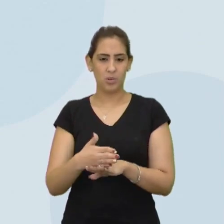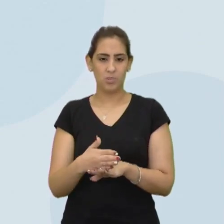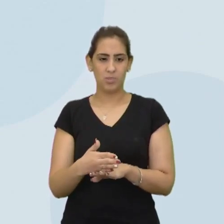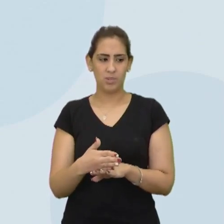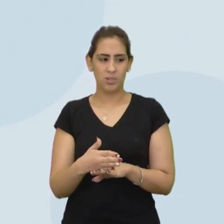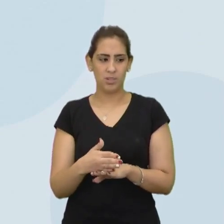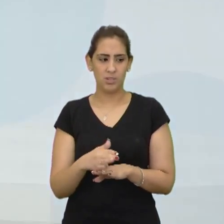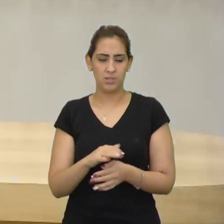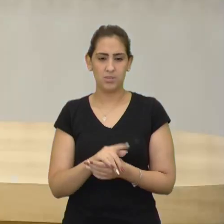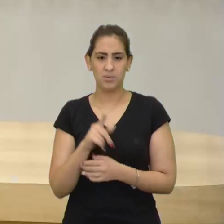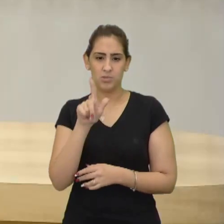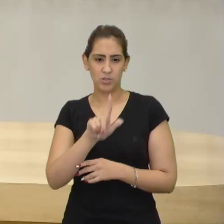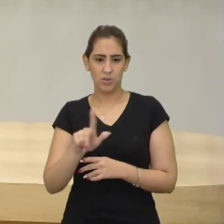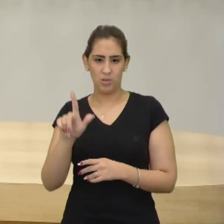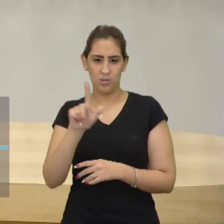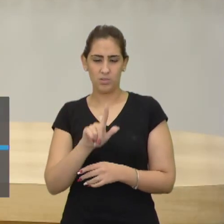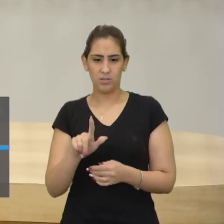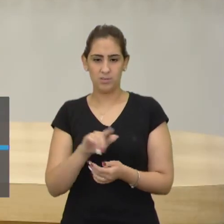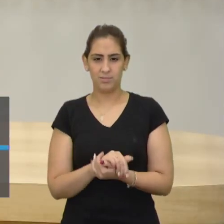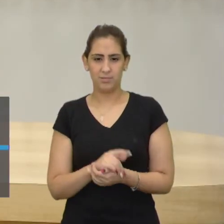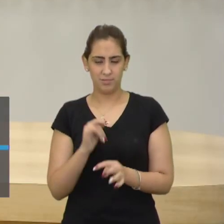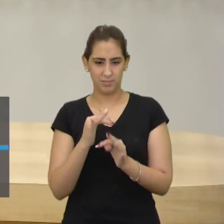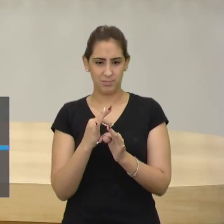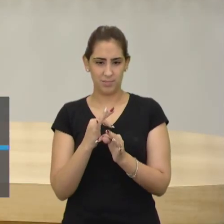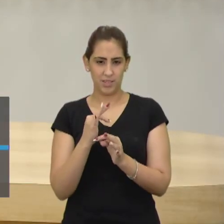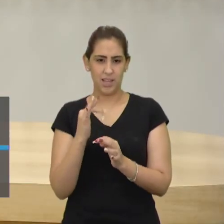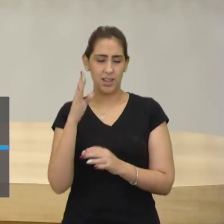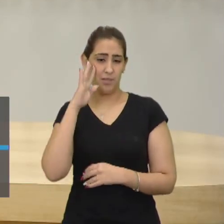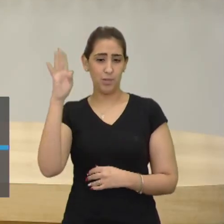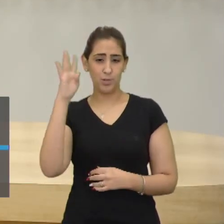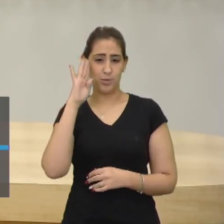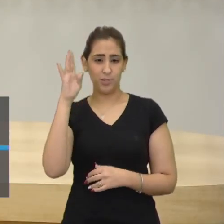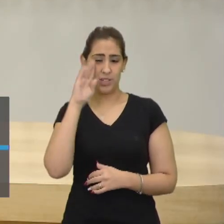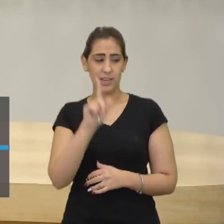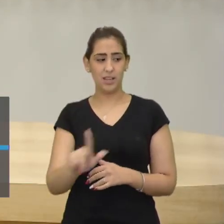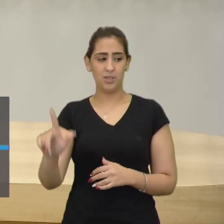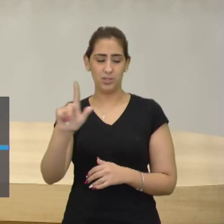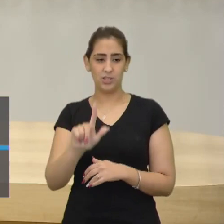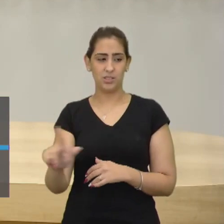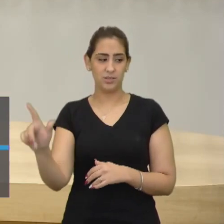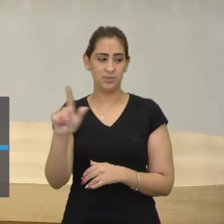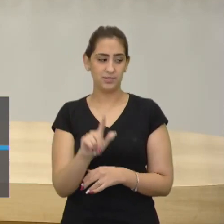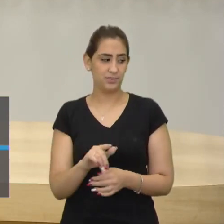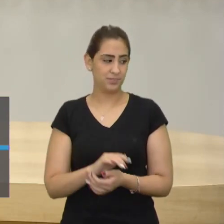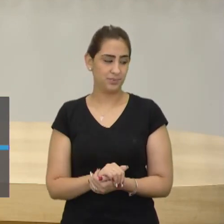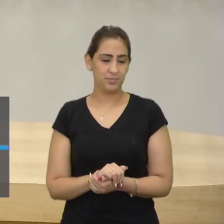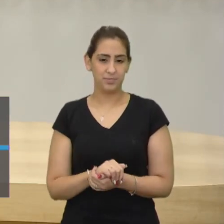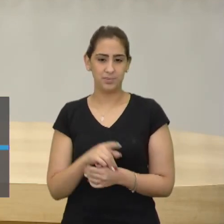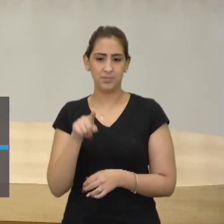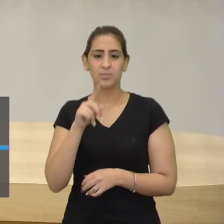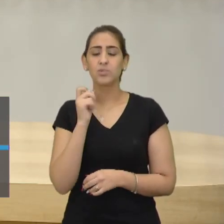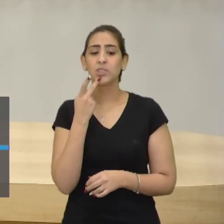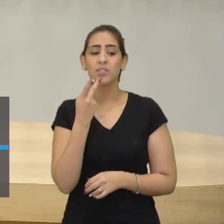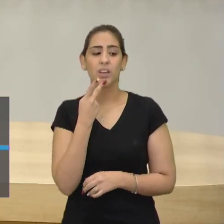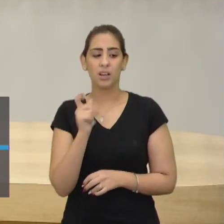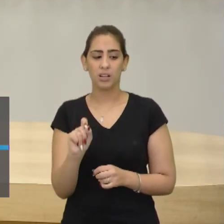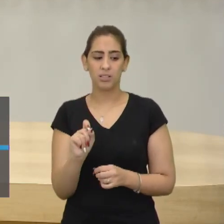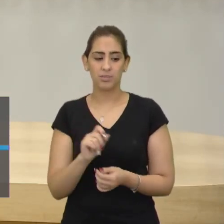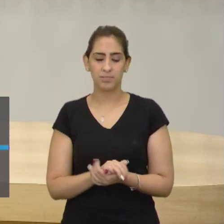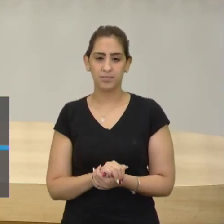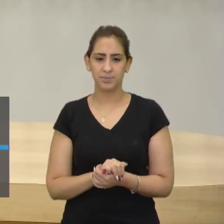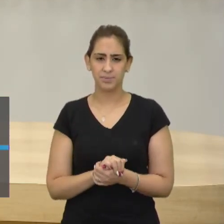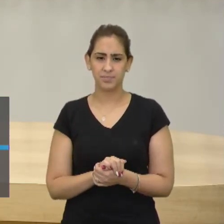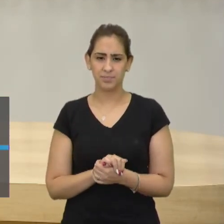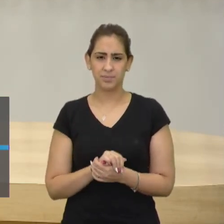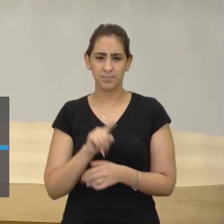de lógica, né? Dessa área da filosofia que é a lógica. Aí você bate o olho nisso e você fala, isso aqui